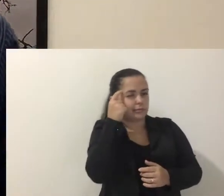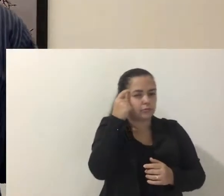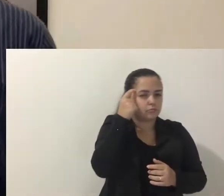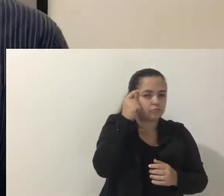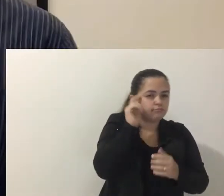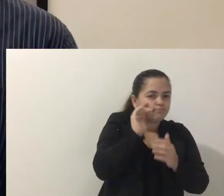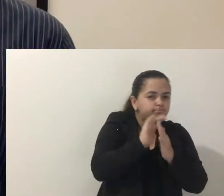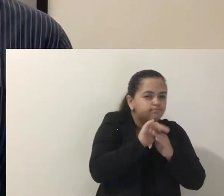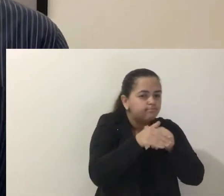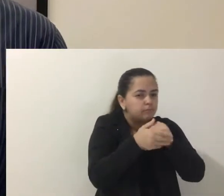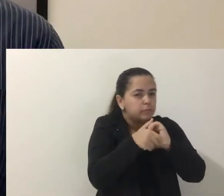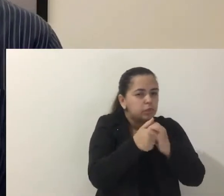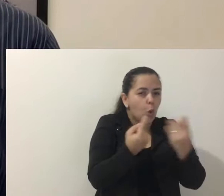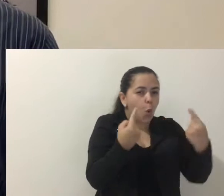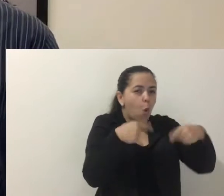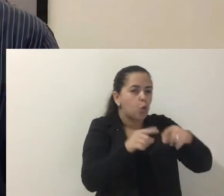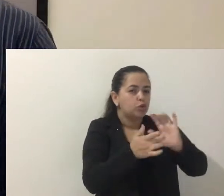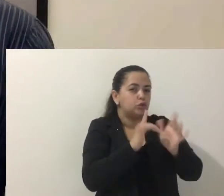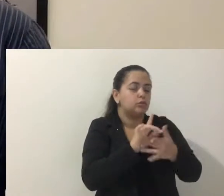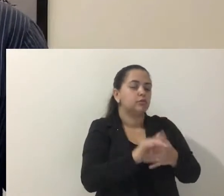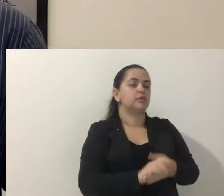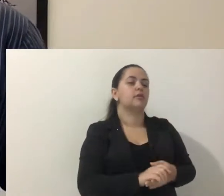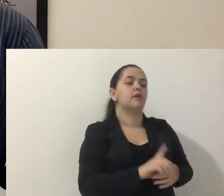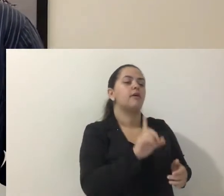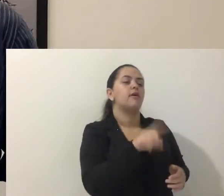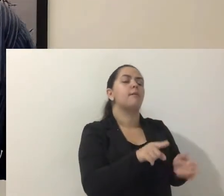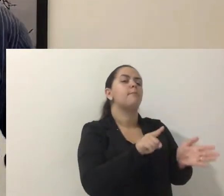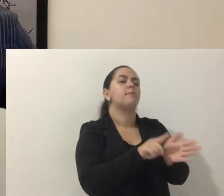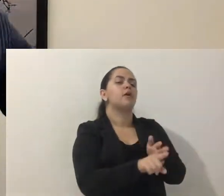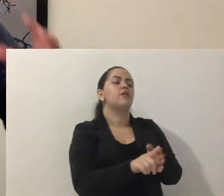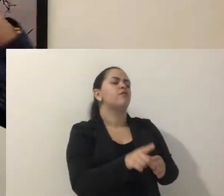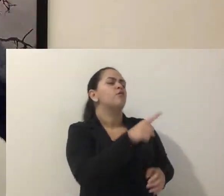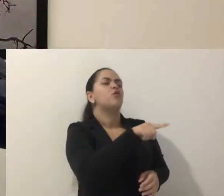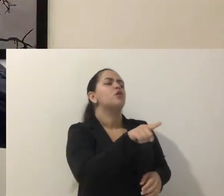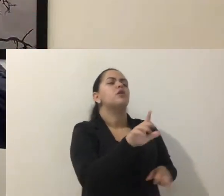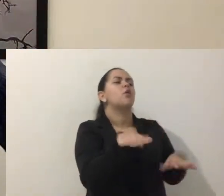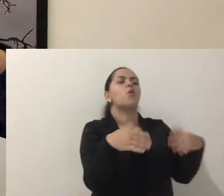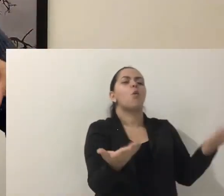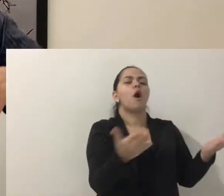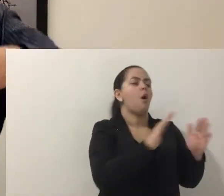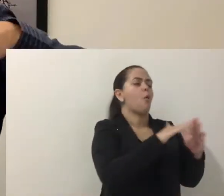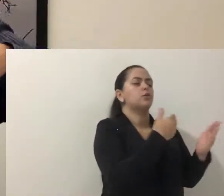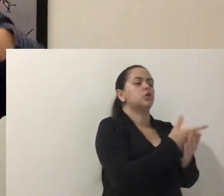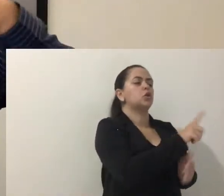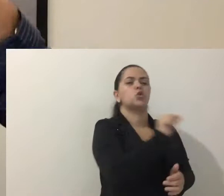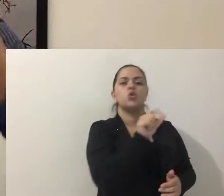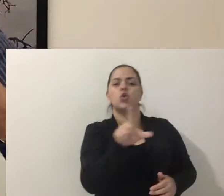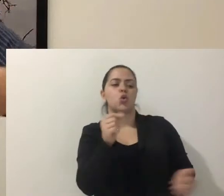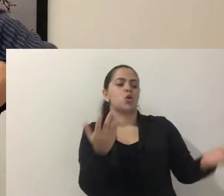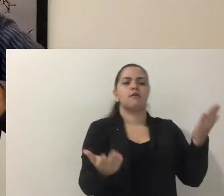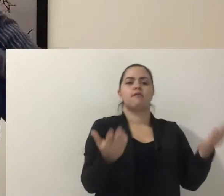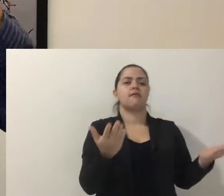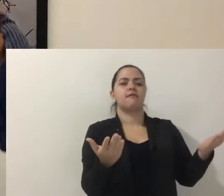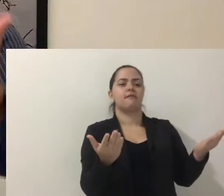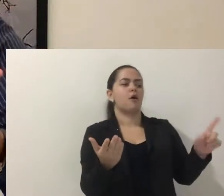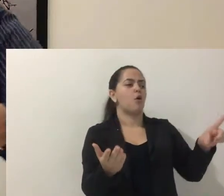verdade, estão dizendo: vem cá, você é de qual escola? Você é de que lado? Você é daquele lado que é rigoroso,